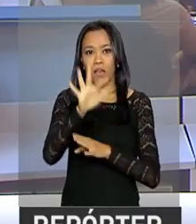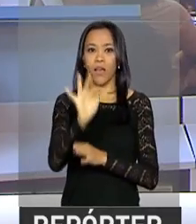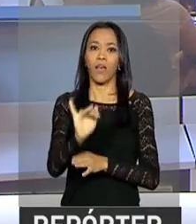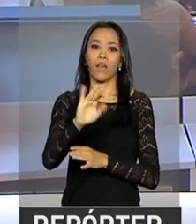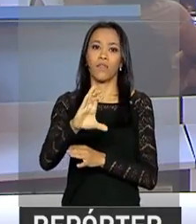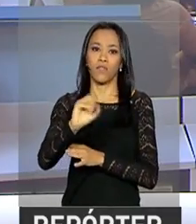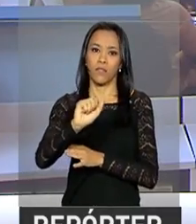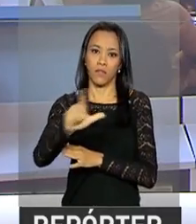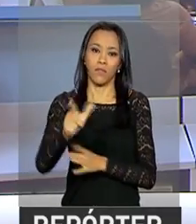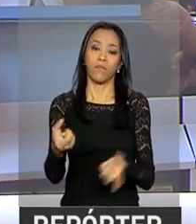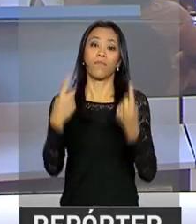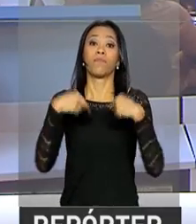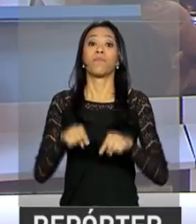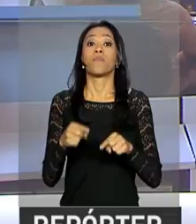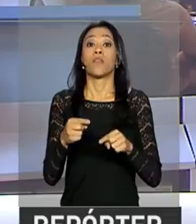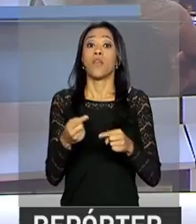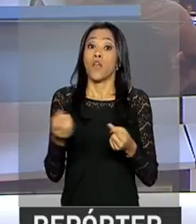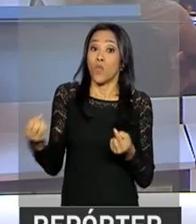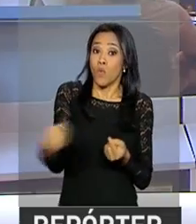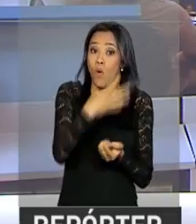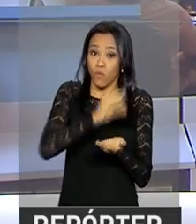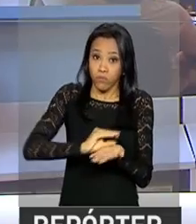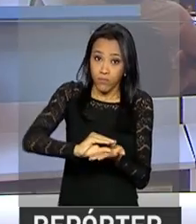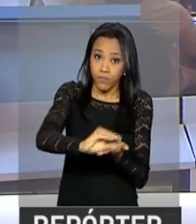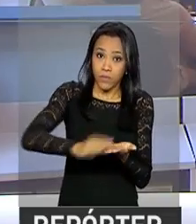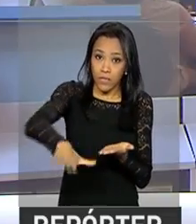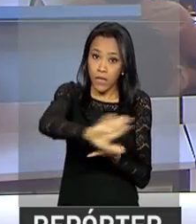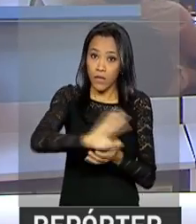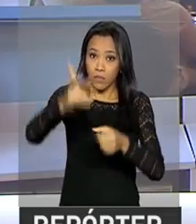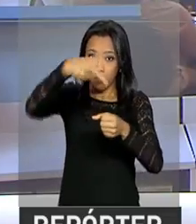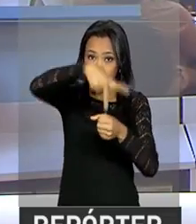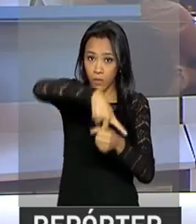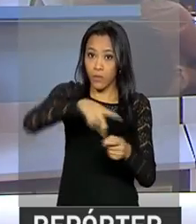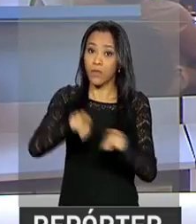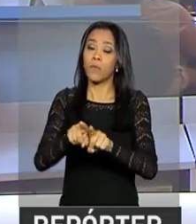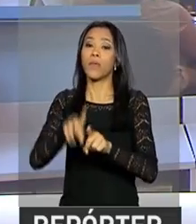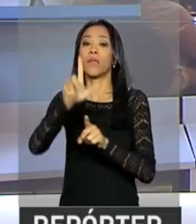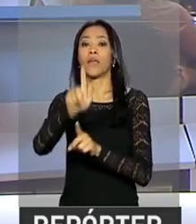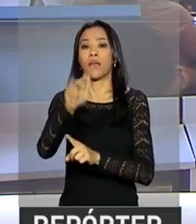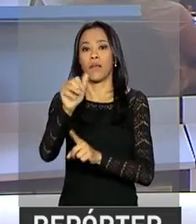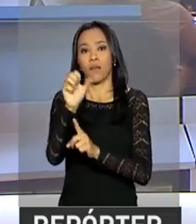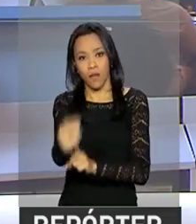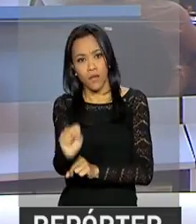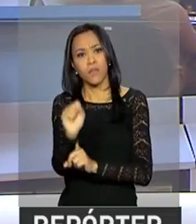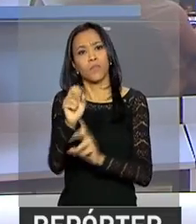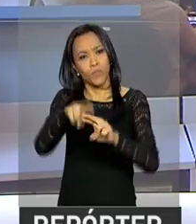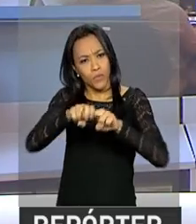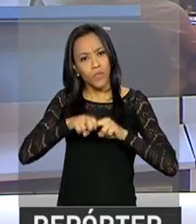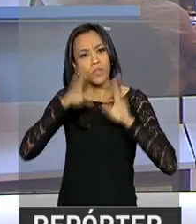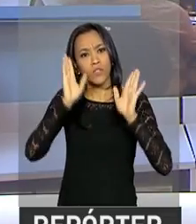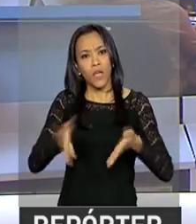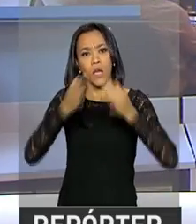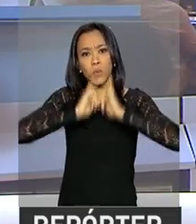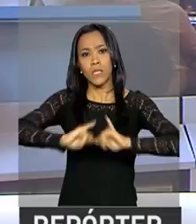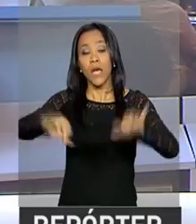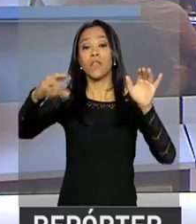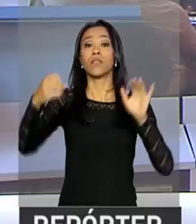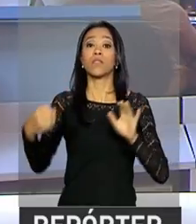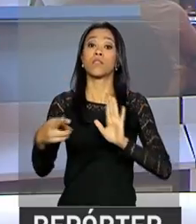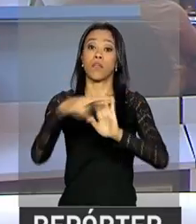novos investimentos para o setor de petróleo e gás para isso foram anunciadas mudanças nas regras que